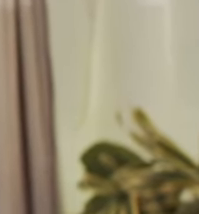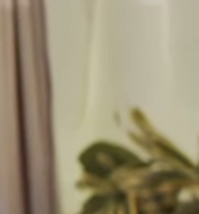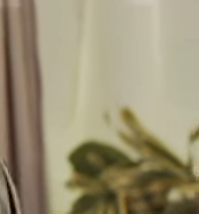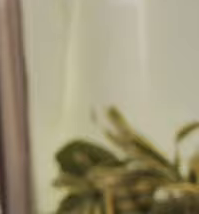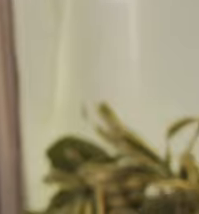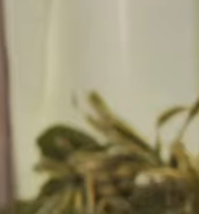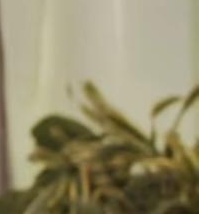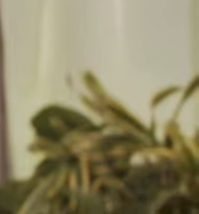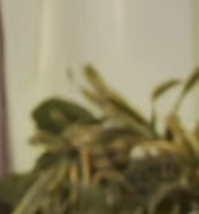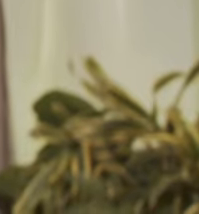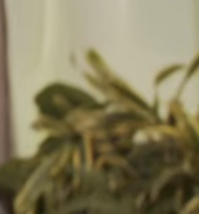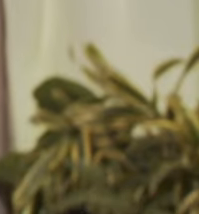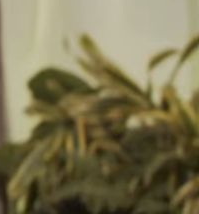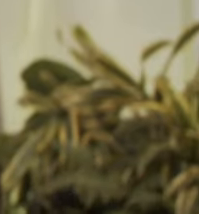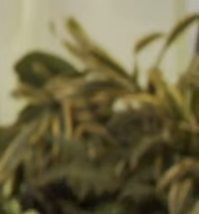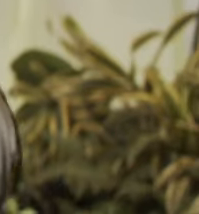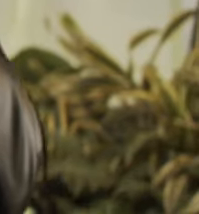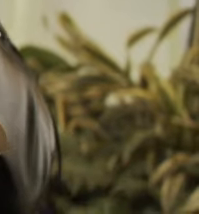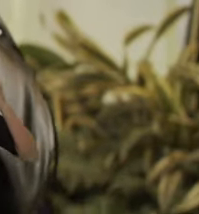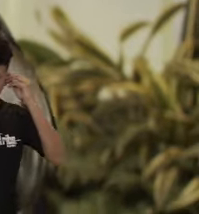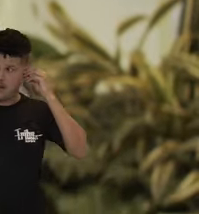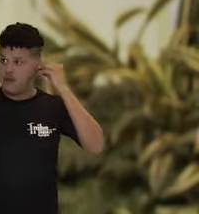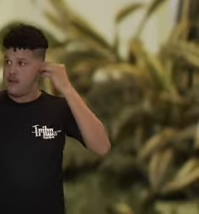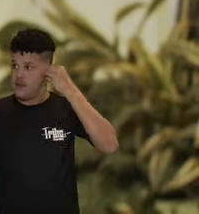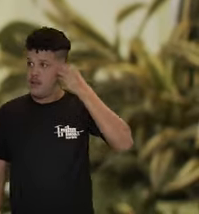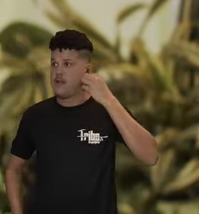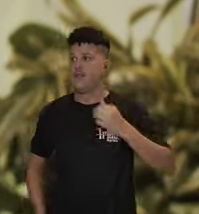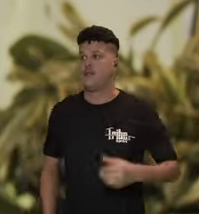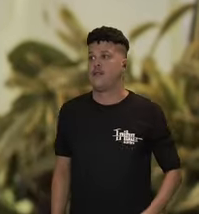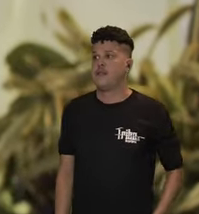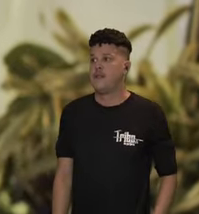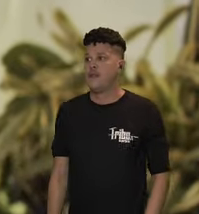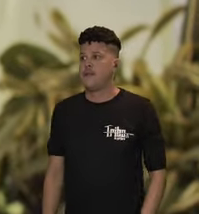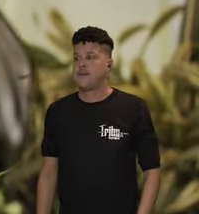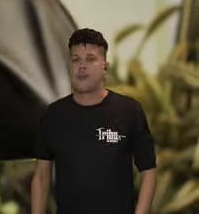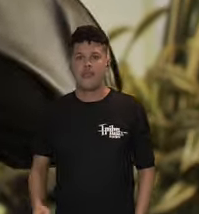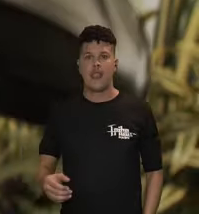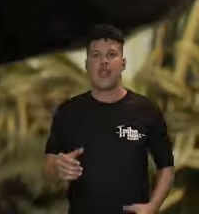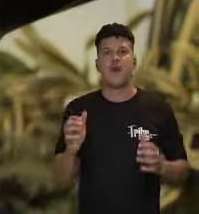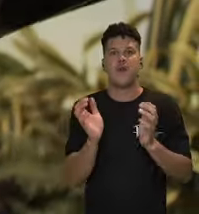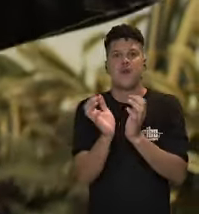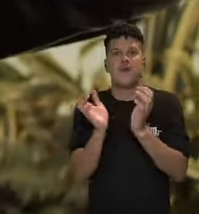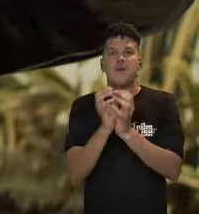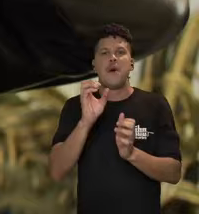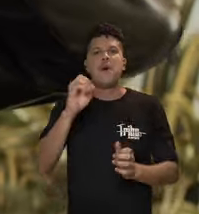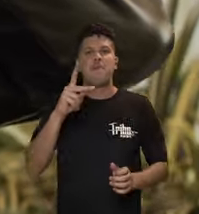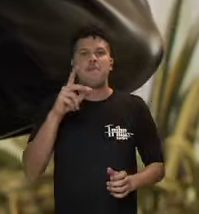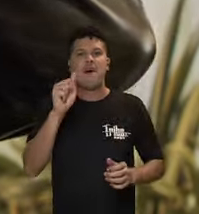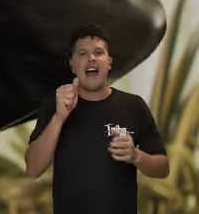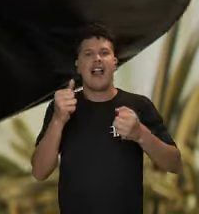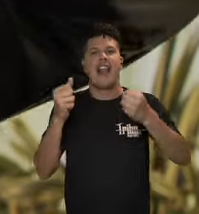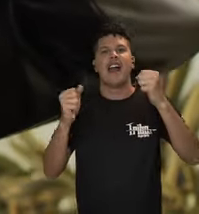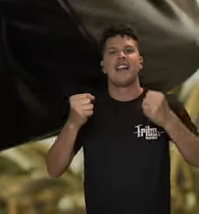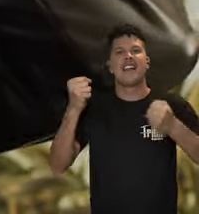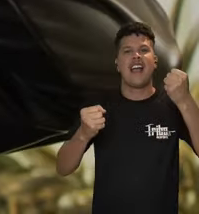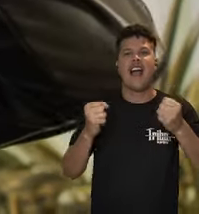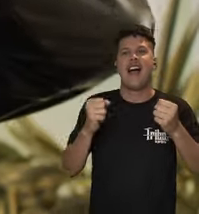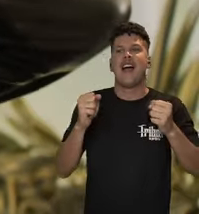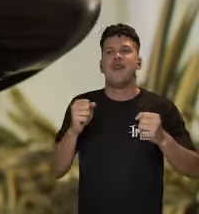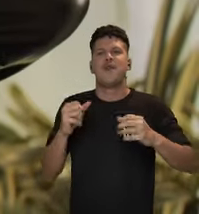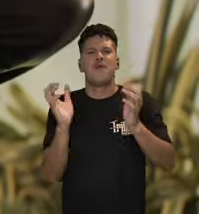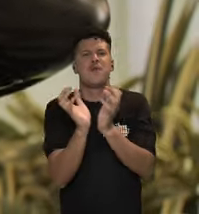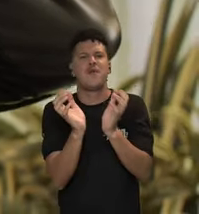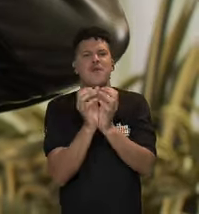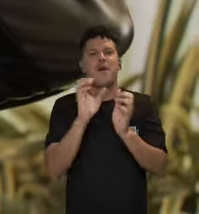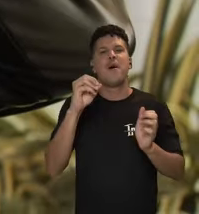ligado. Beleza, Alisson, é isso aí. Abraço. Braulio também, mano. É nóis. Galera dos Opala aí. Galera do Clube do Opala de Brasília. Clube do Opala do